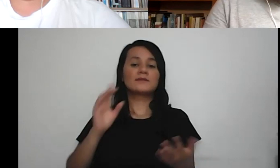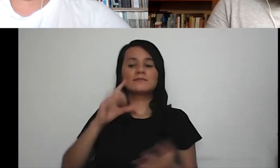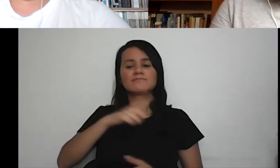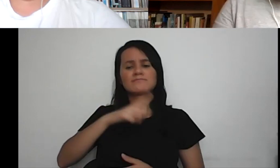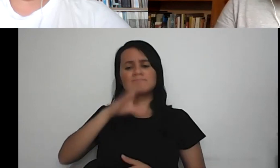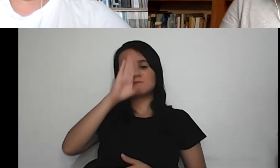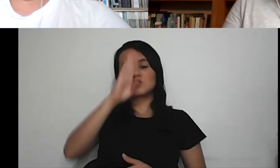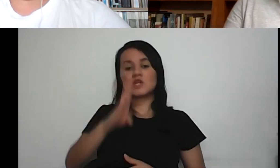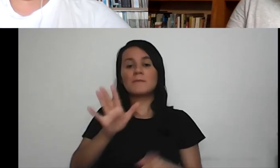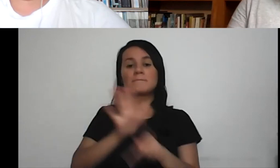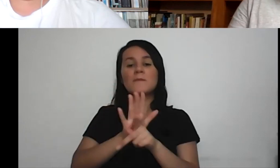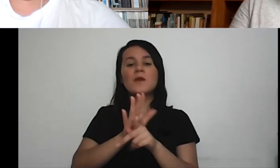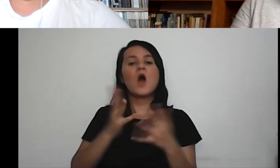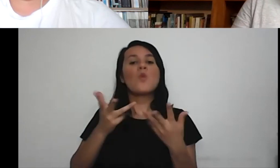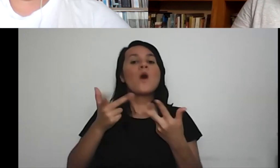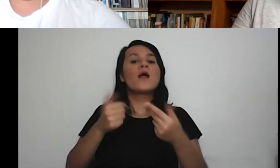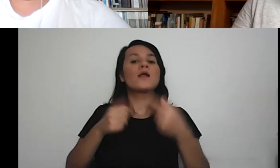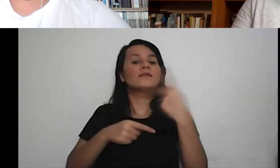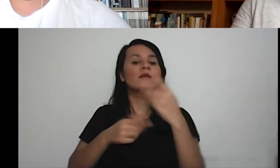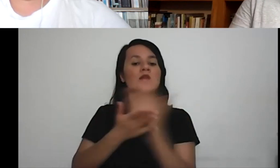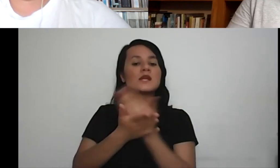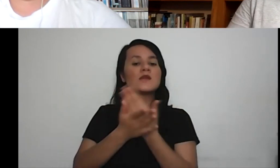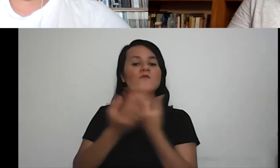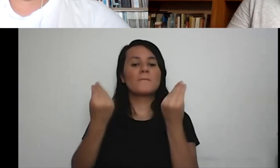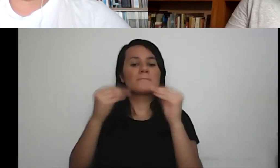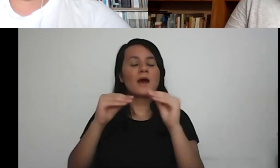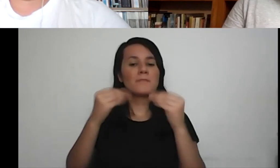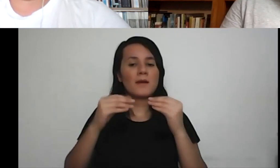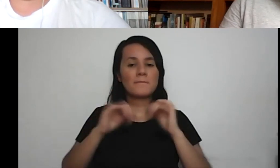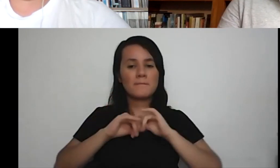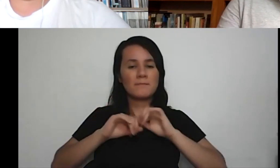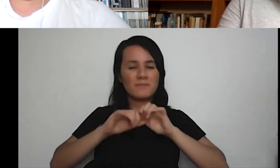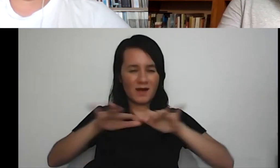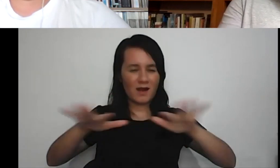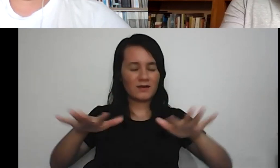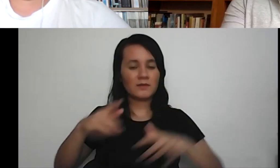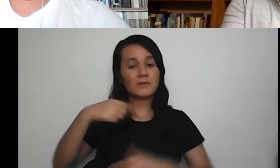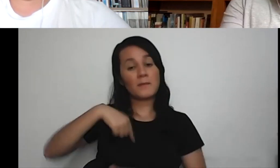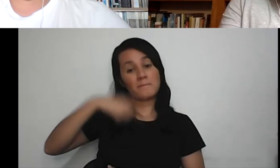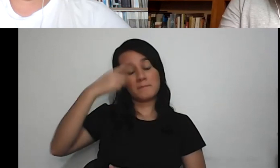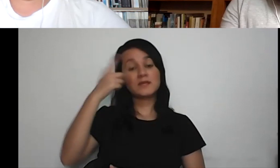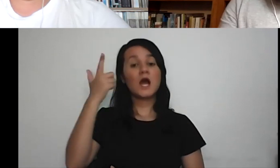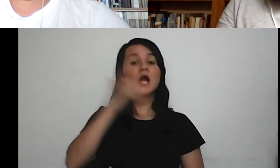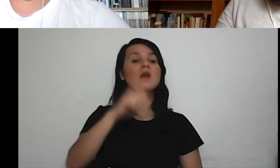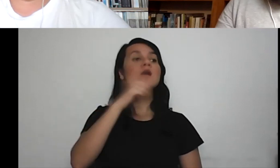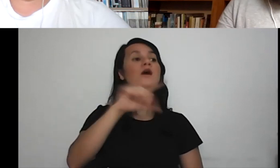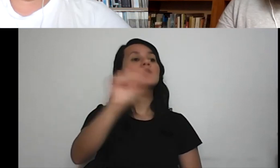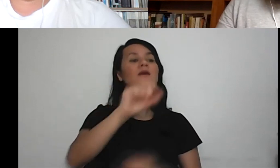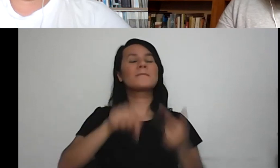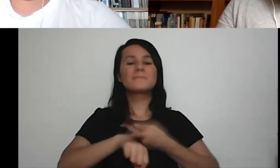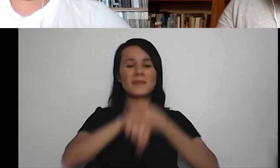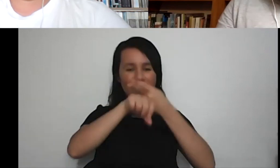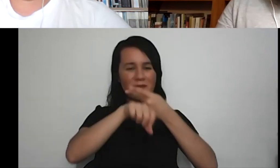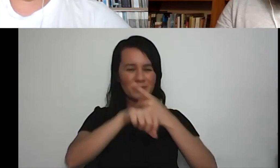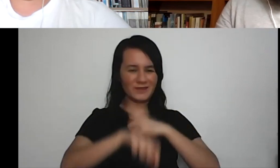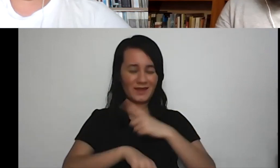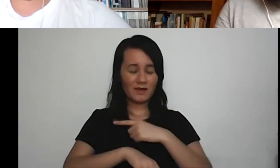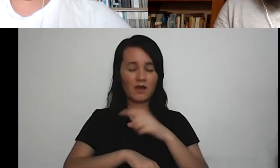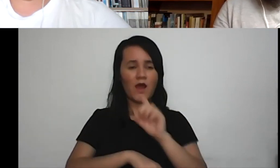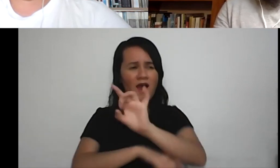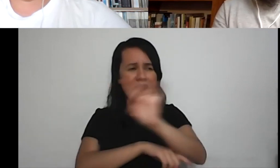com a qualidade dos livros que eles vêm publicando, né? Porque se a gente olhar os ganhadores dos prêmios, né, vários